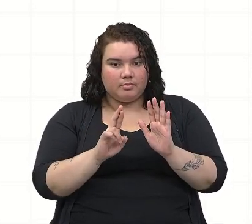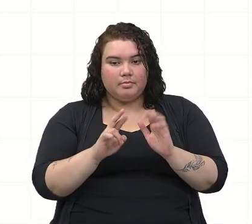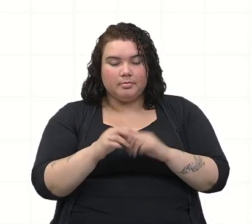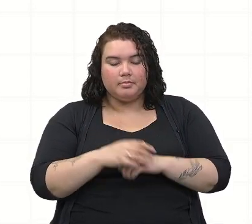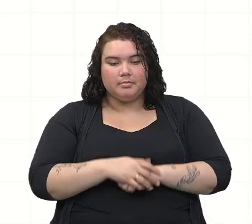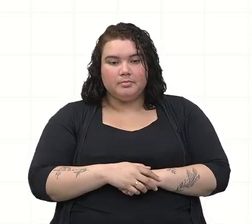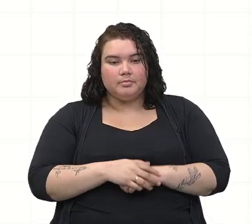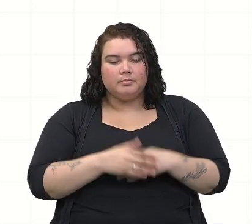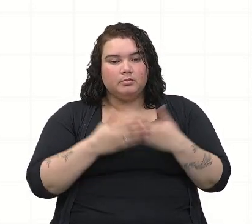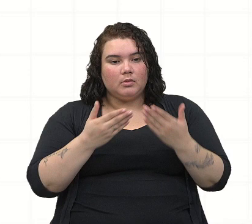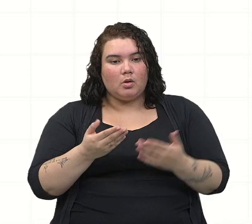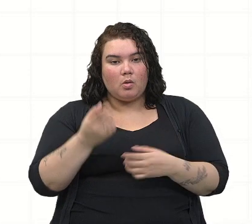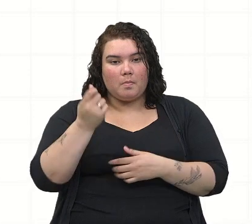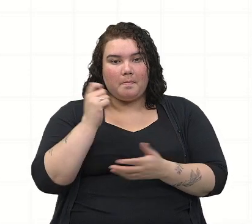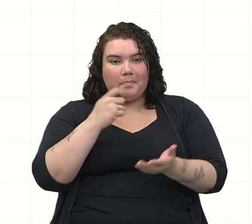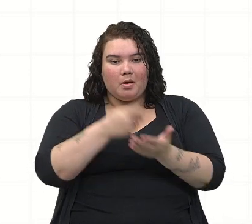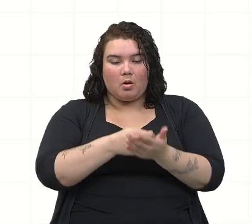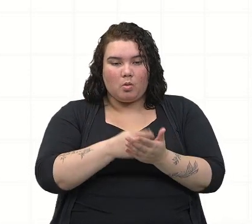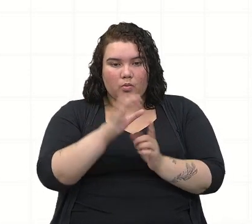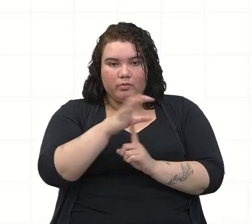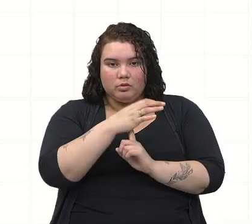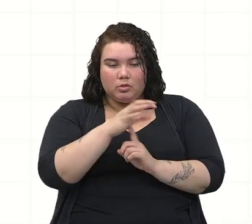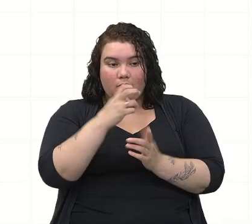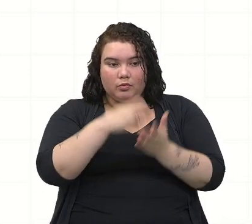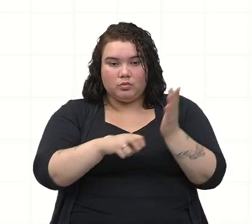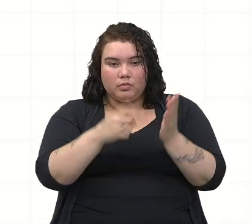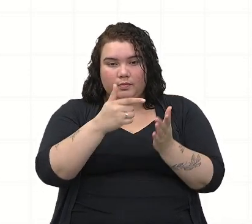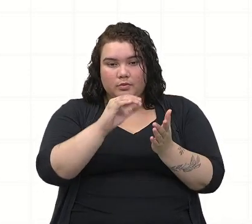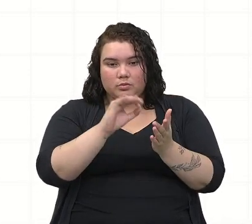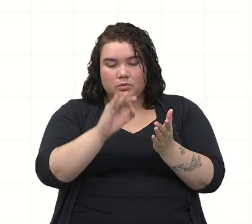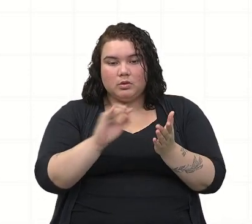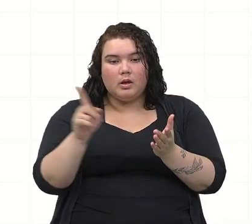R$160. Portanto, o novo preço do produto, após o desconto de 20%,